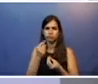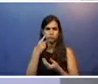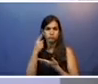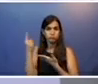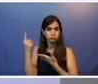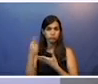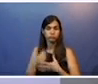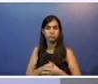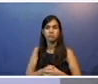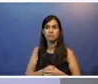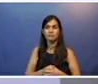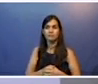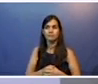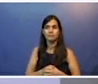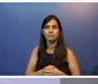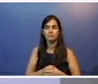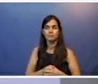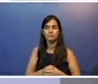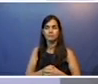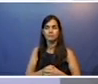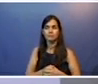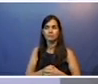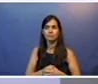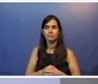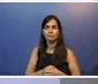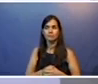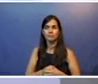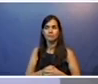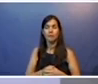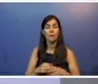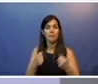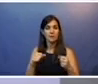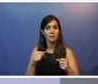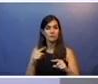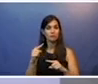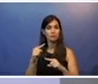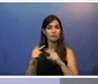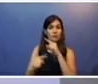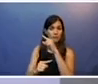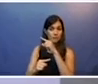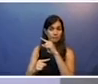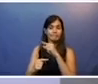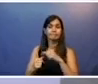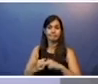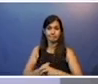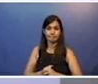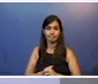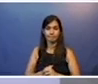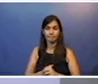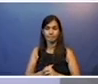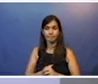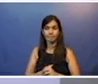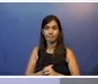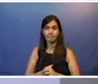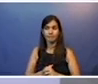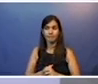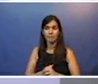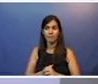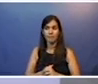Copia a fração de cima, vezes a de baixo invertida. Era 1 sobre 2, fica 2 sobre 1. Cancelo 2 com